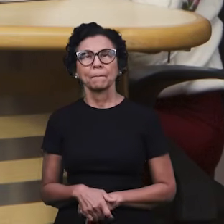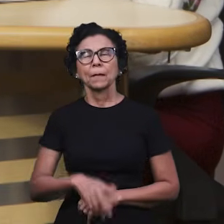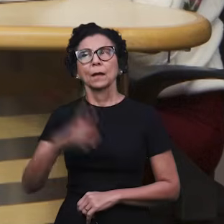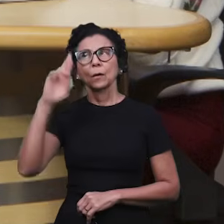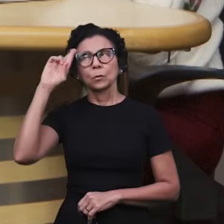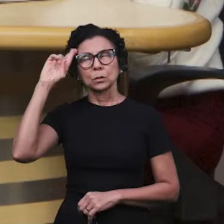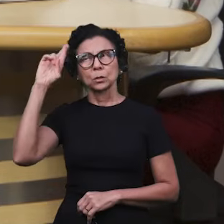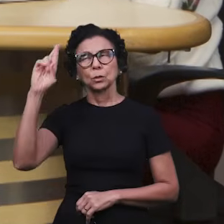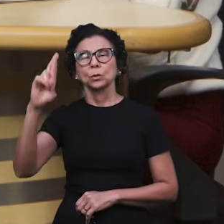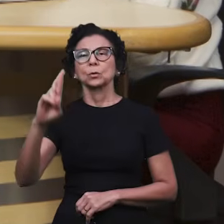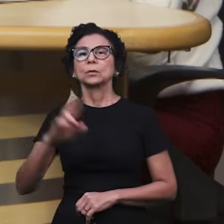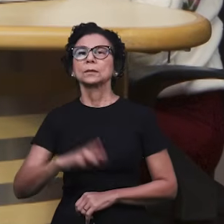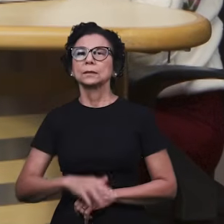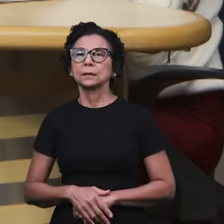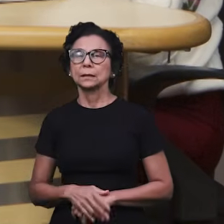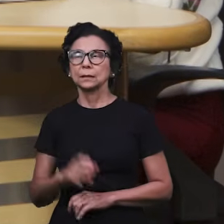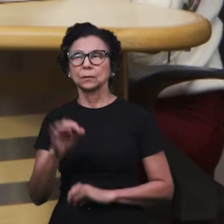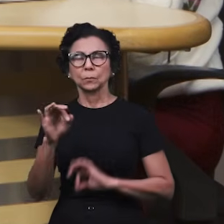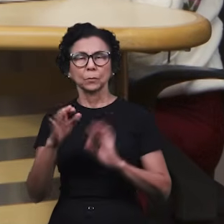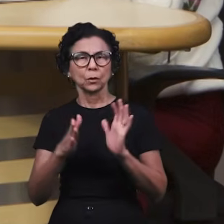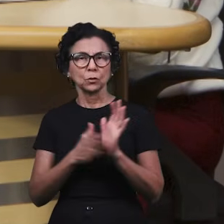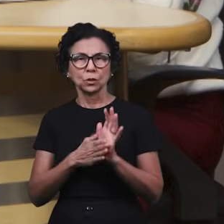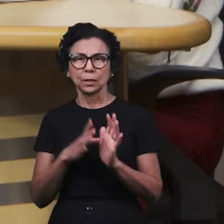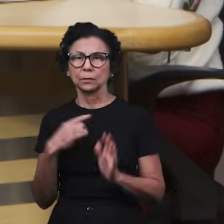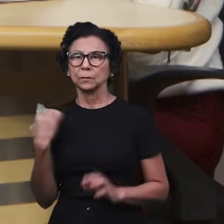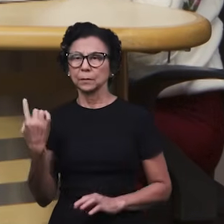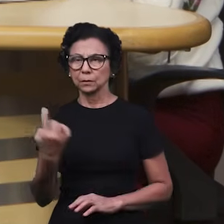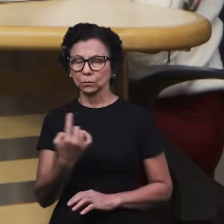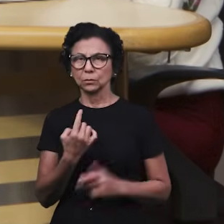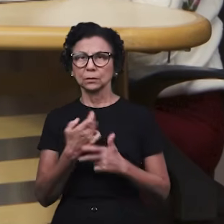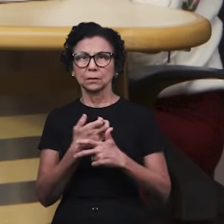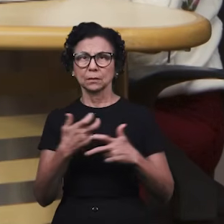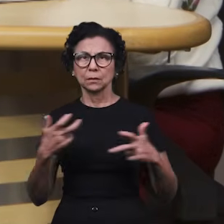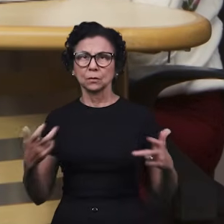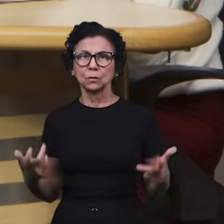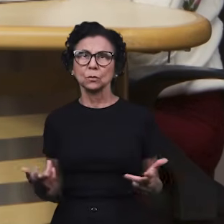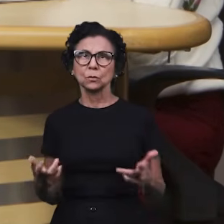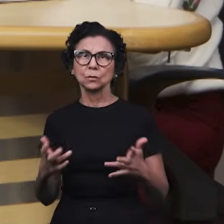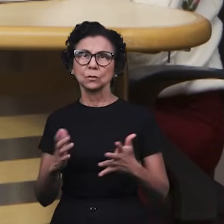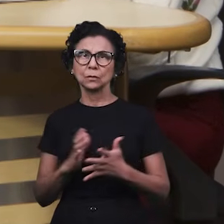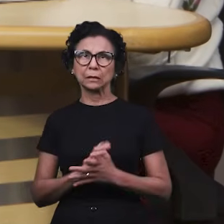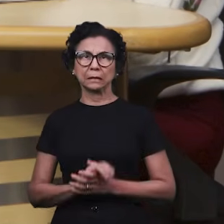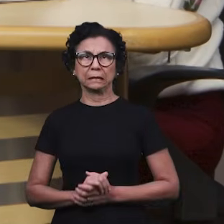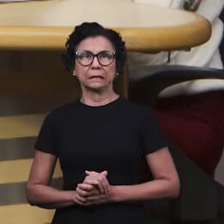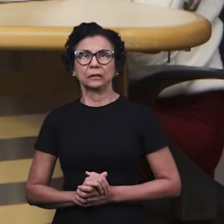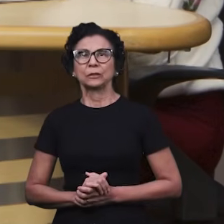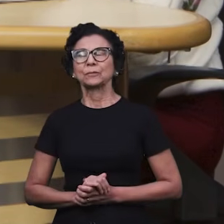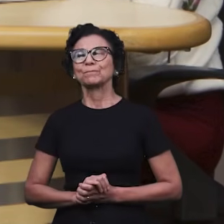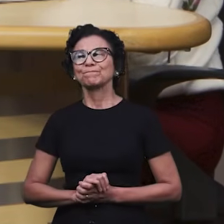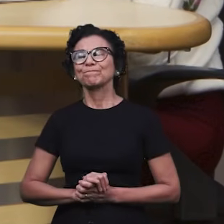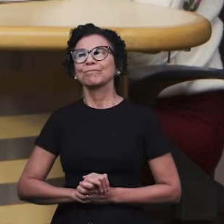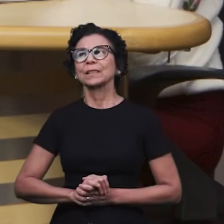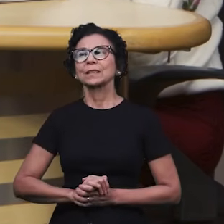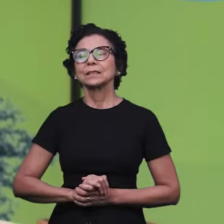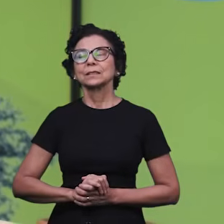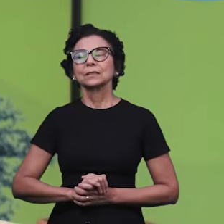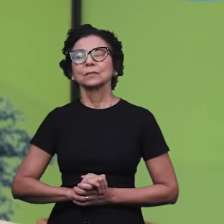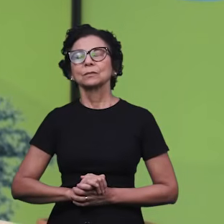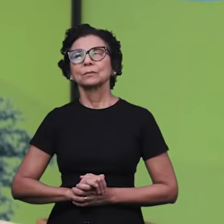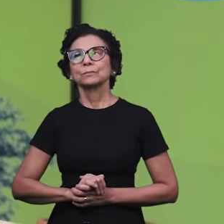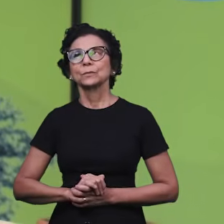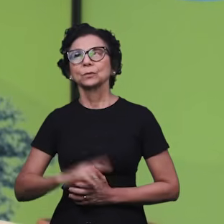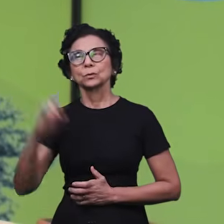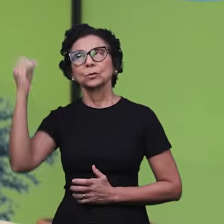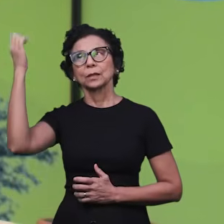as coisas, né? Quando o Senhor levantou, né, o desejo no coração de uma irmã, né, de fazer esse trabalho, né,